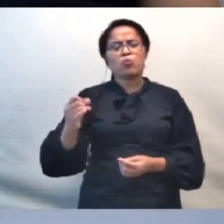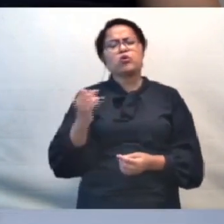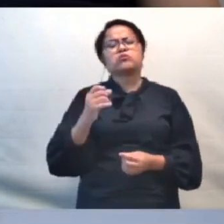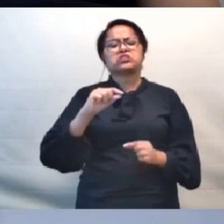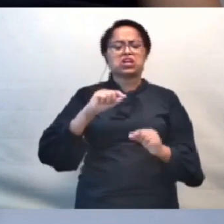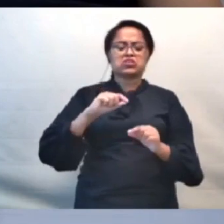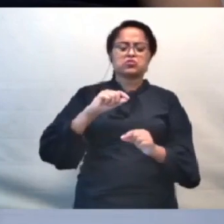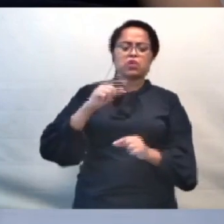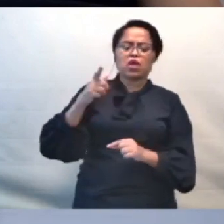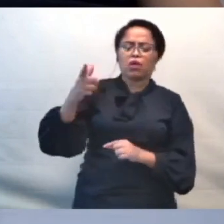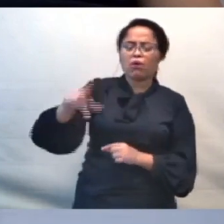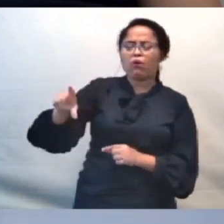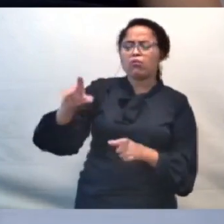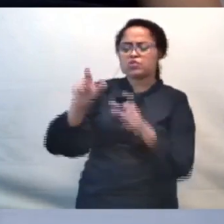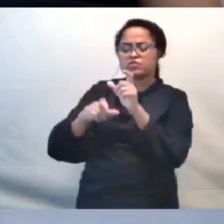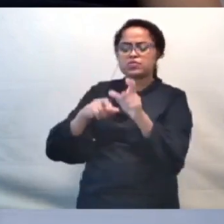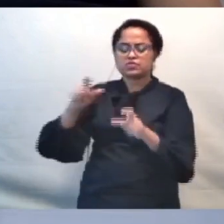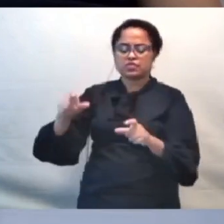Eu vou passar.